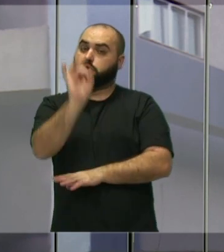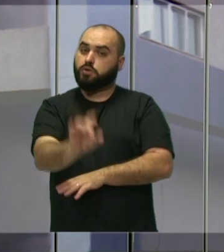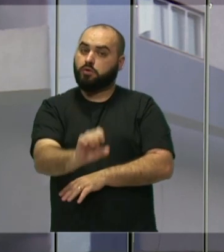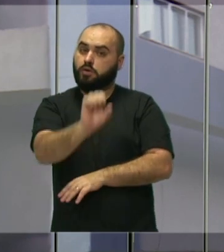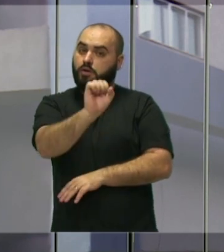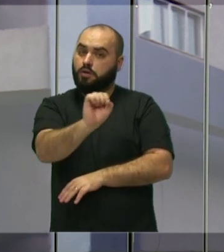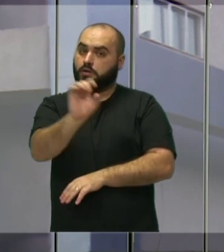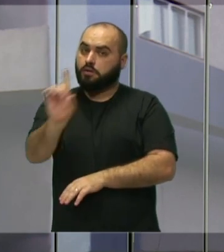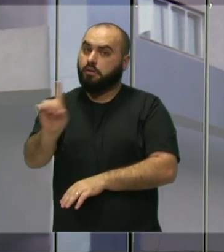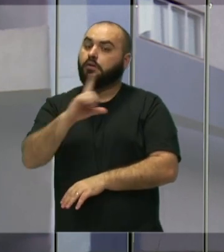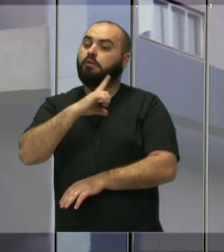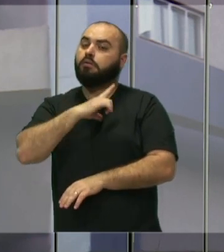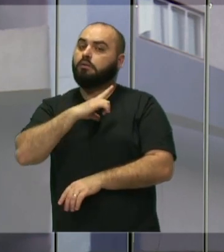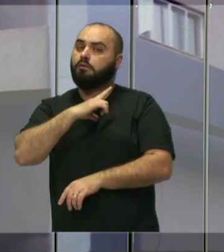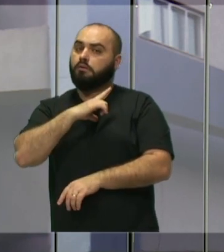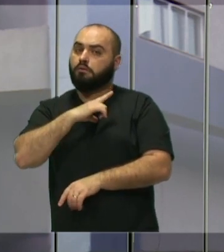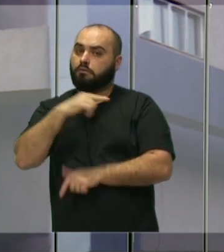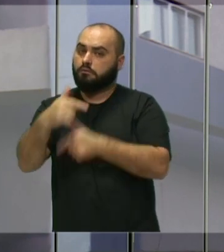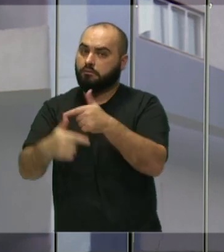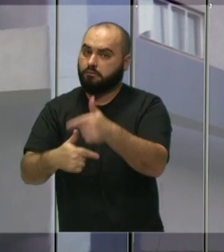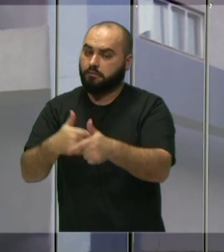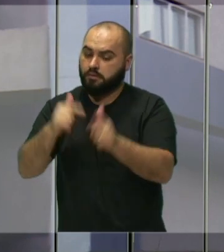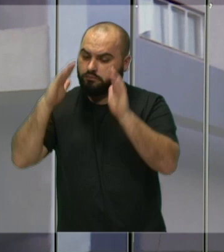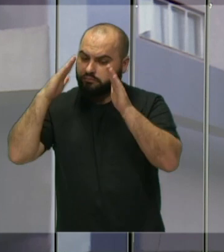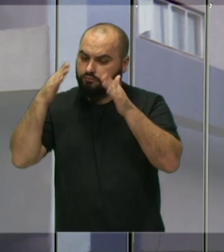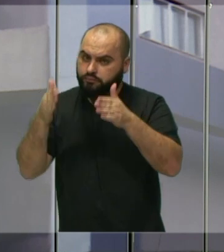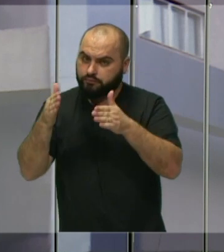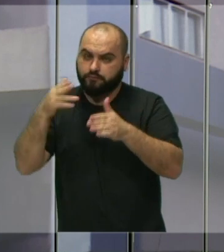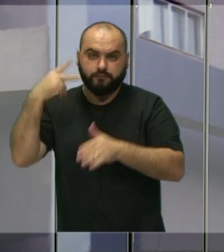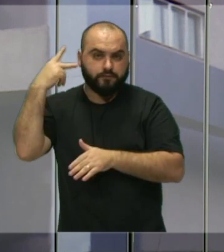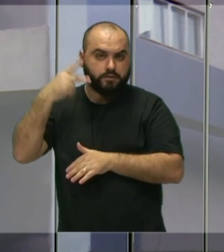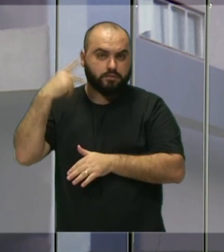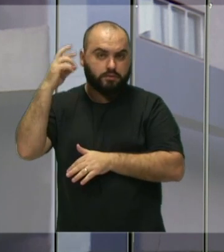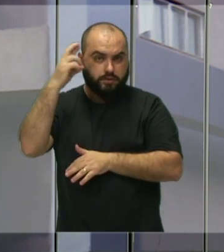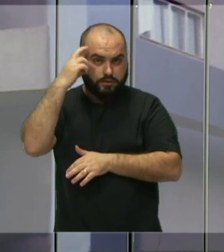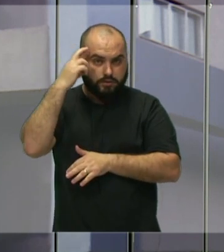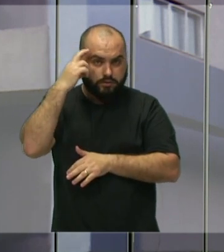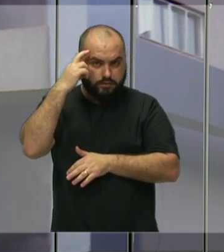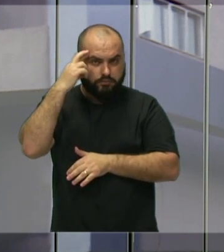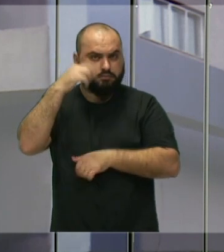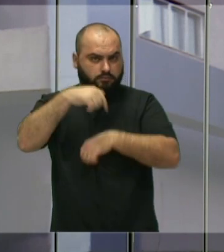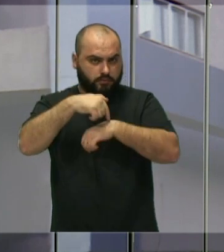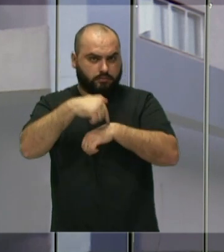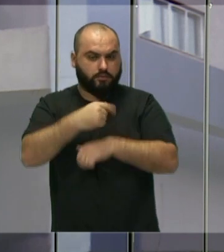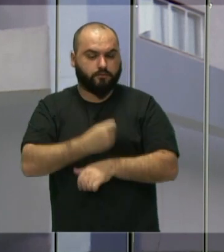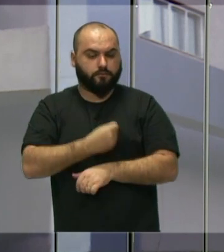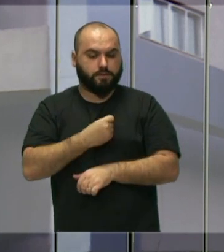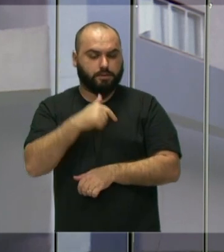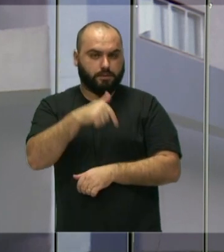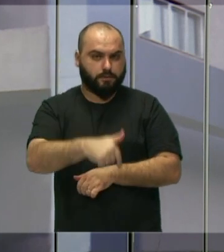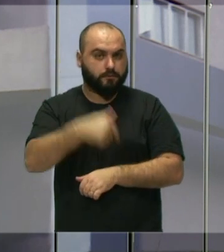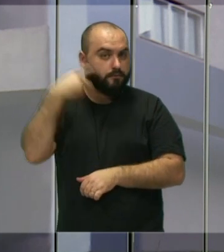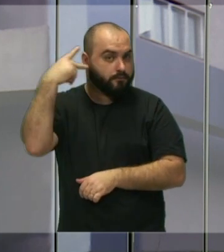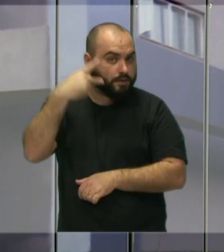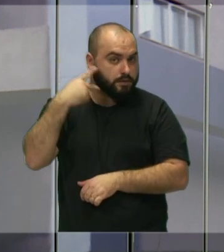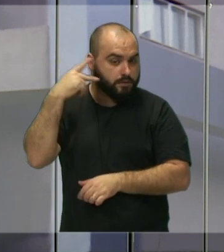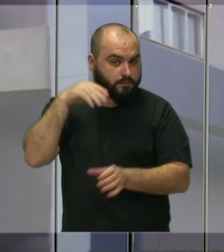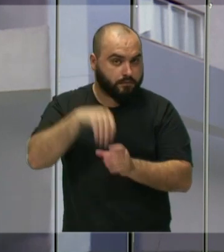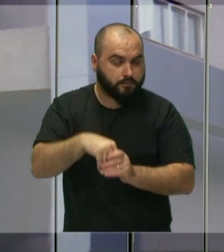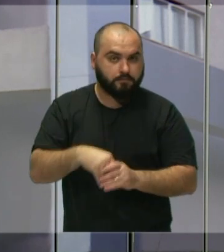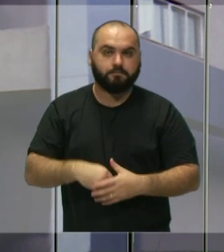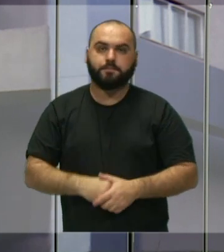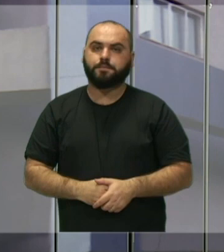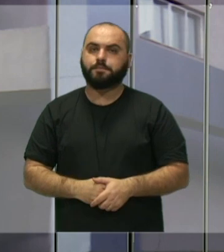esse viés, através do mandato da vereadora Renata Narciso, quando estava aqui nessa casa,